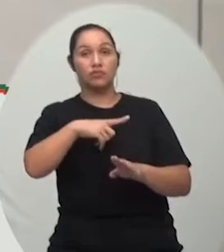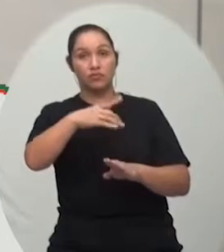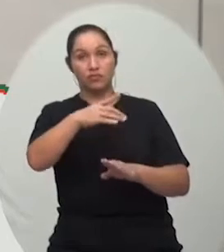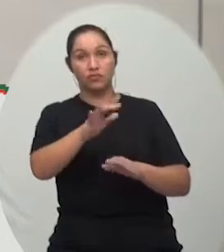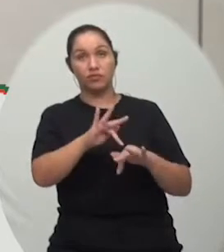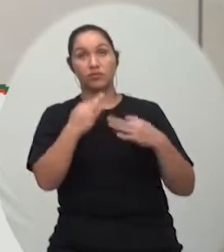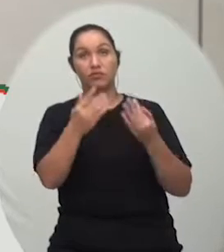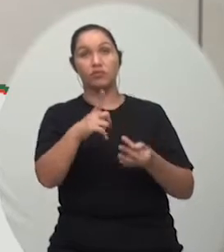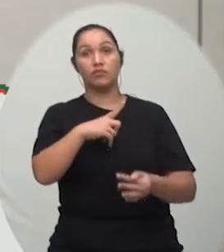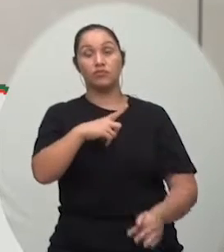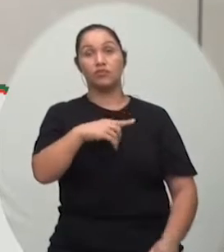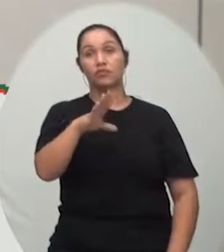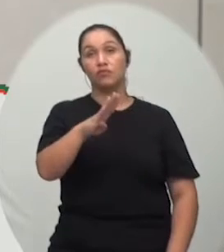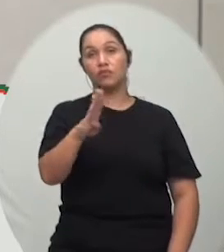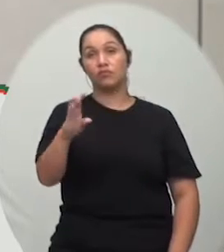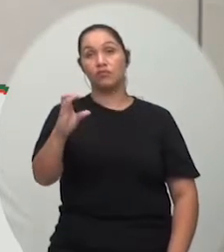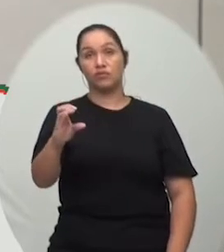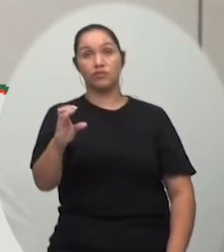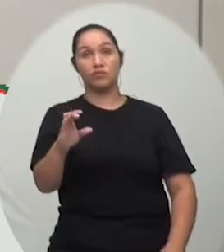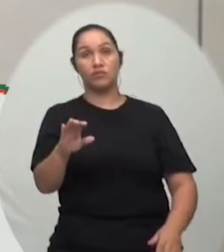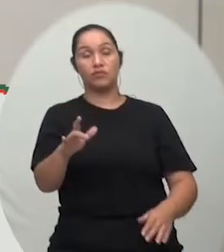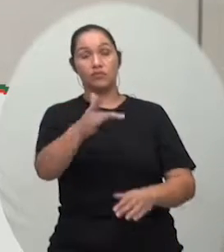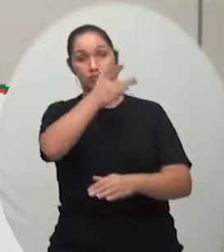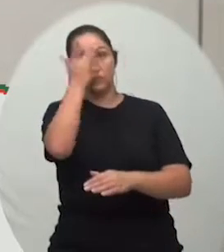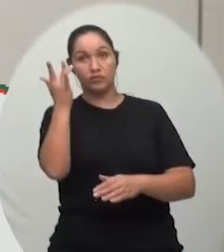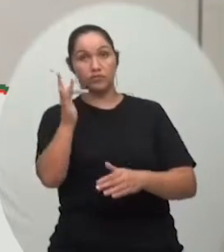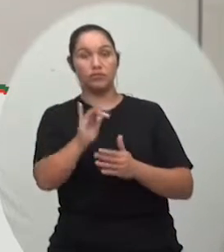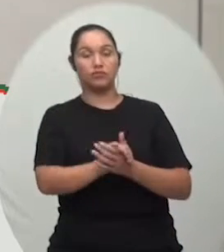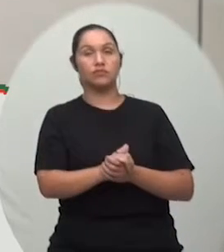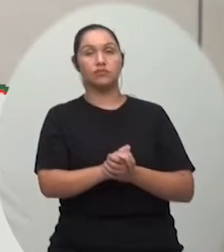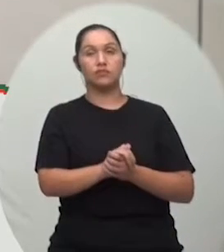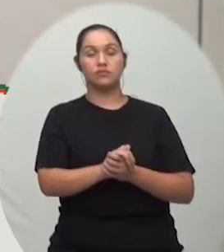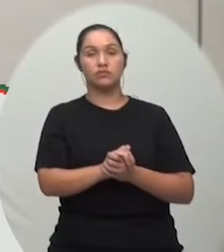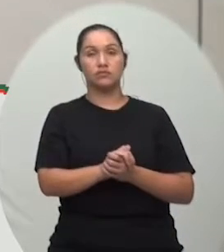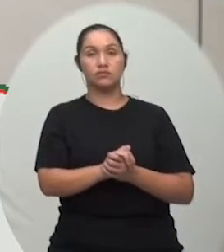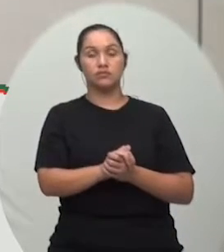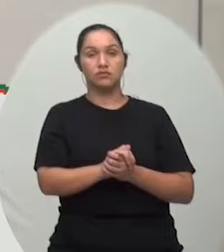é o Benefício de Prestação Continuada. Então, pessoas que, de repente,